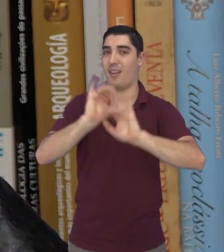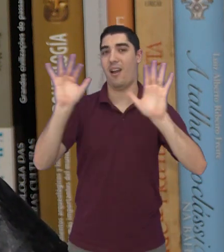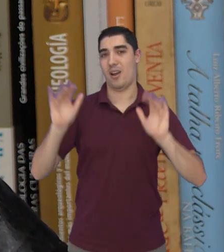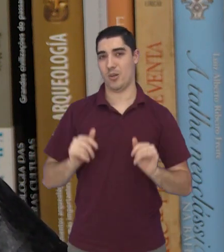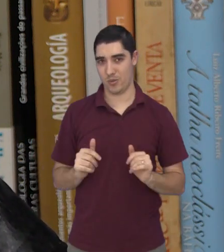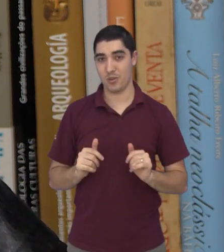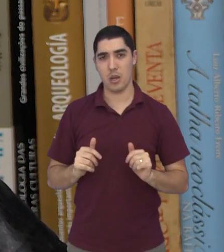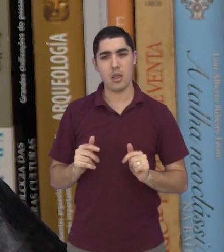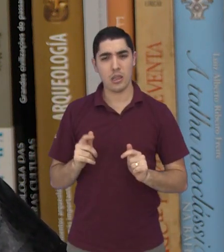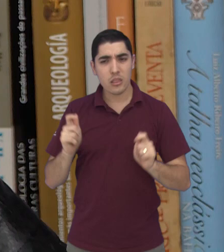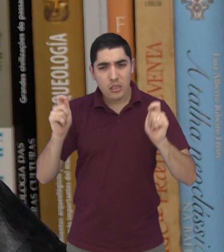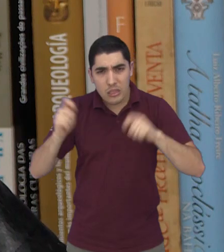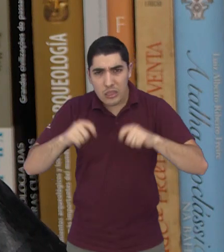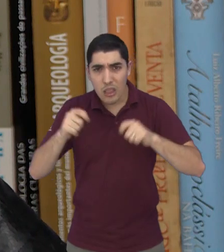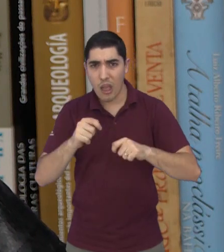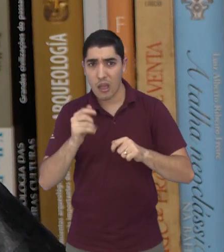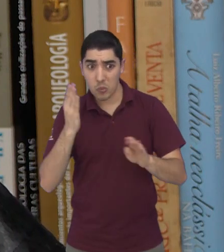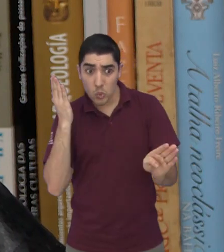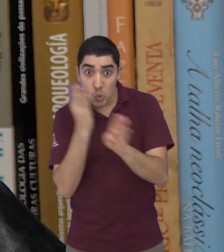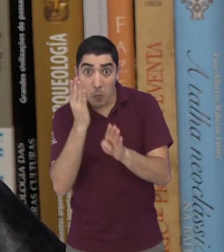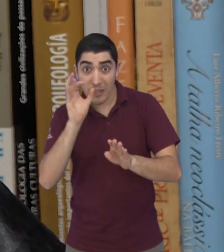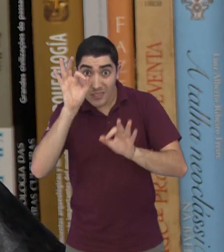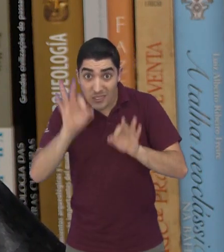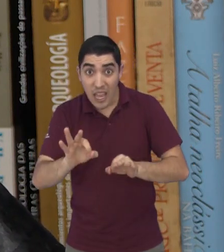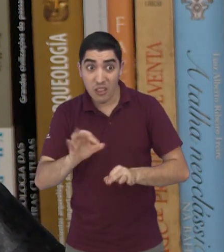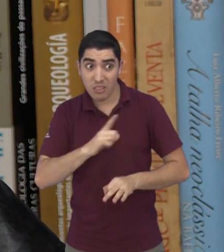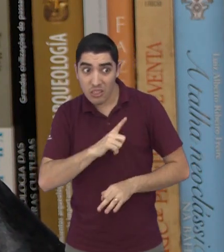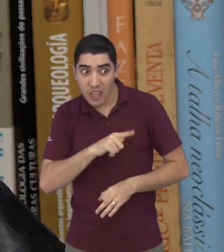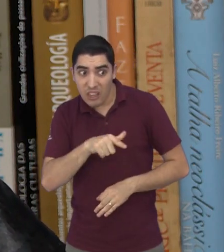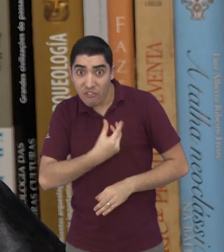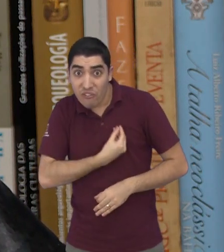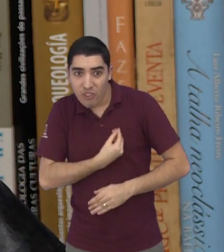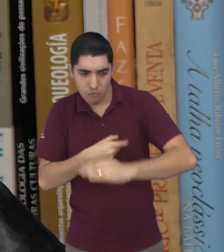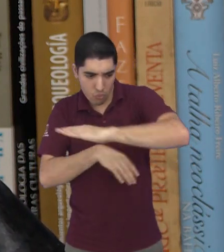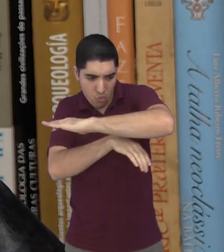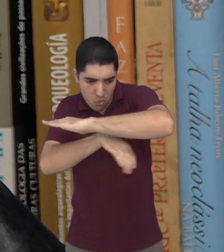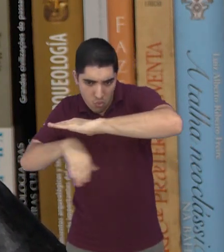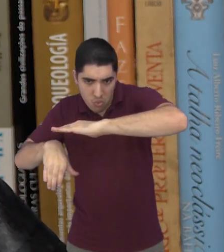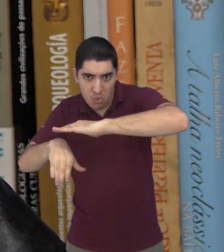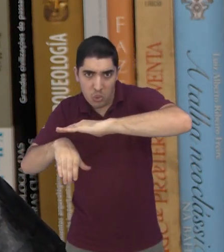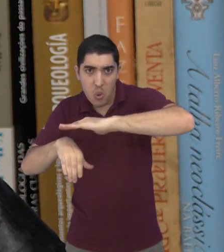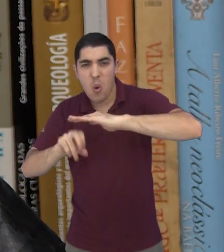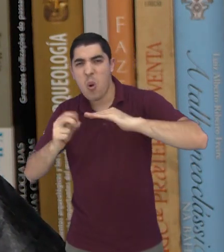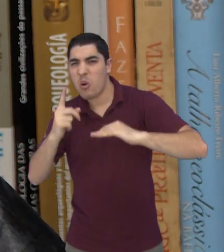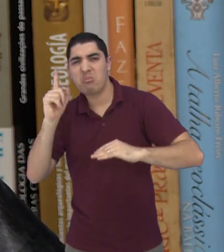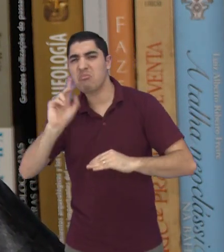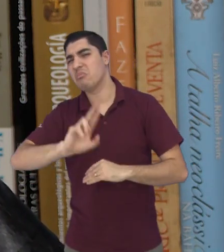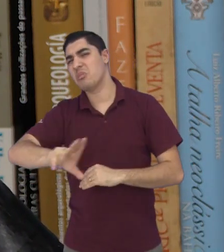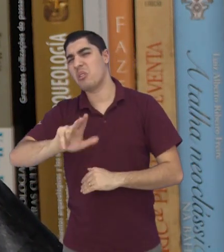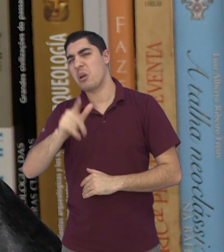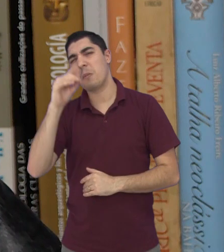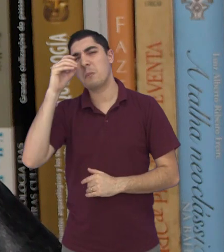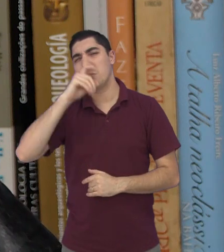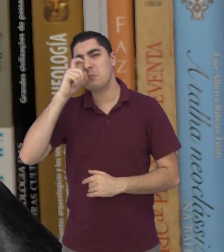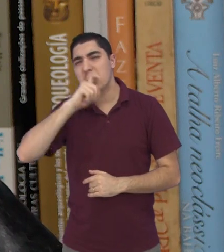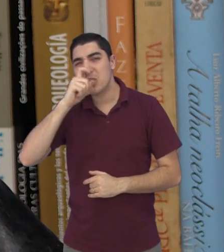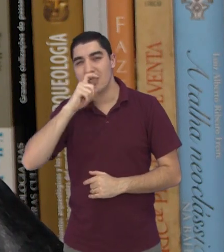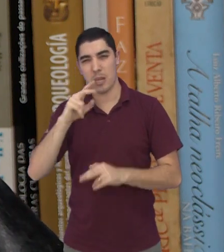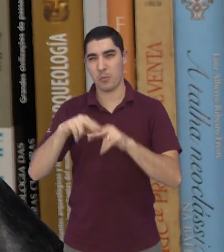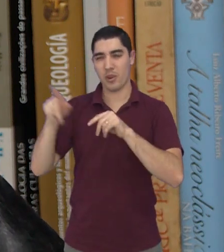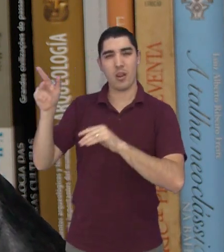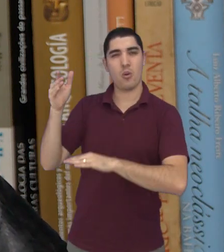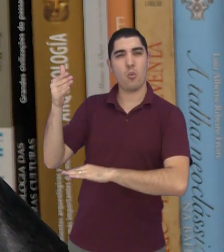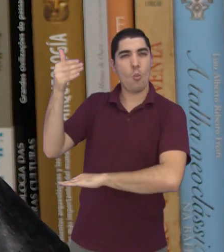como identificar se esse túnel existia ou não, depois de tanto tempo, ali atrás desse hotel que eu falei, em